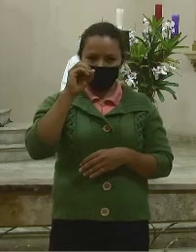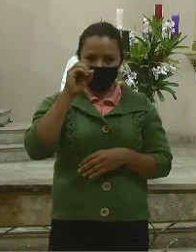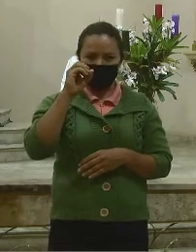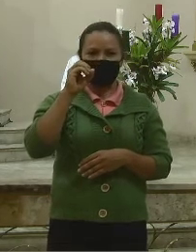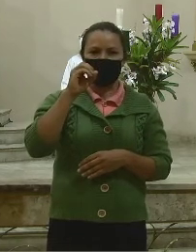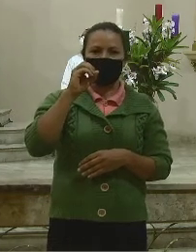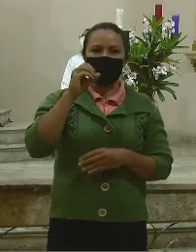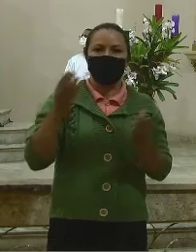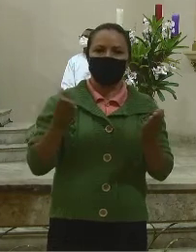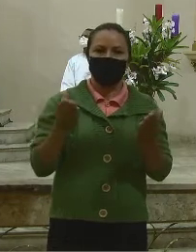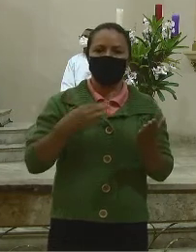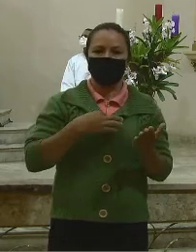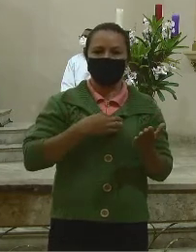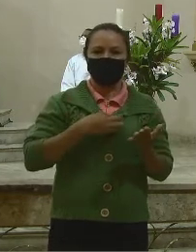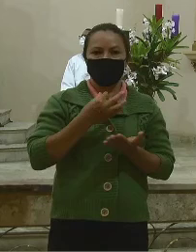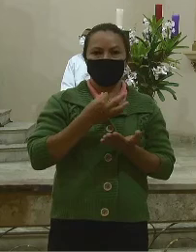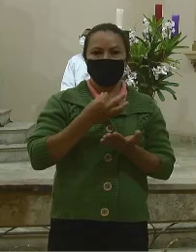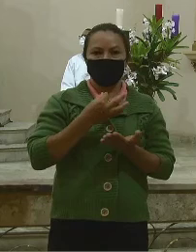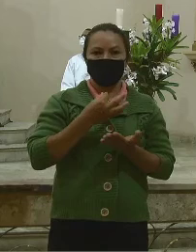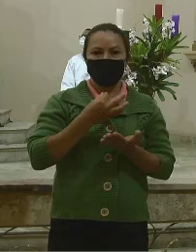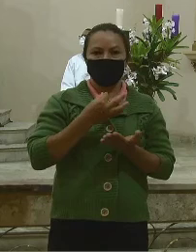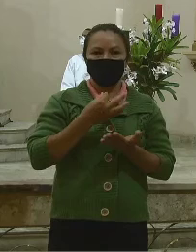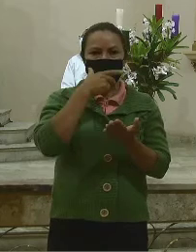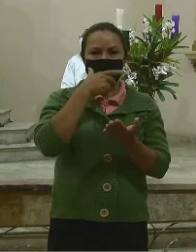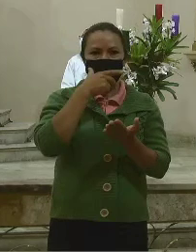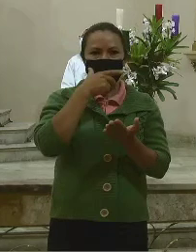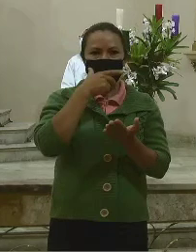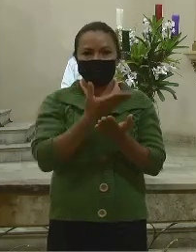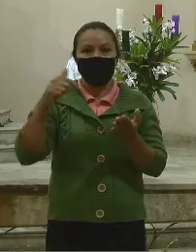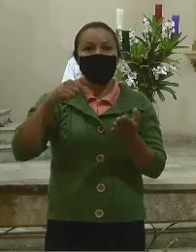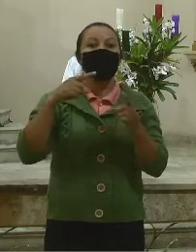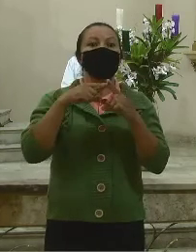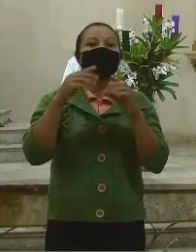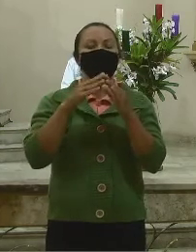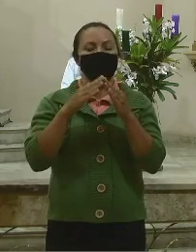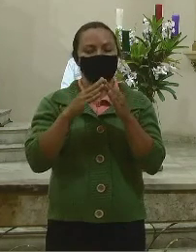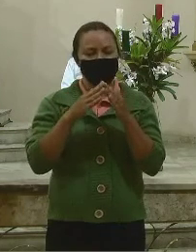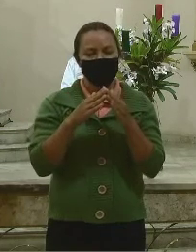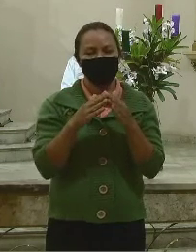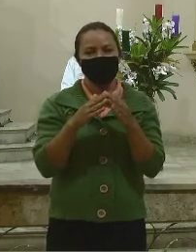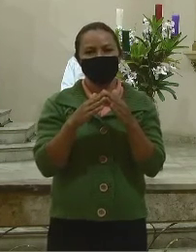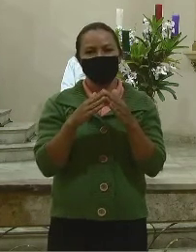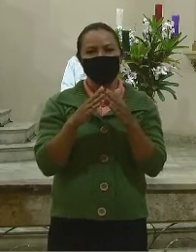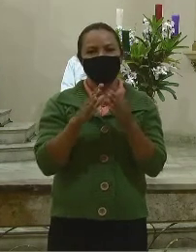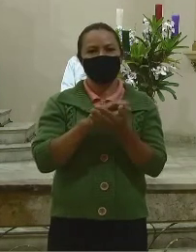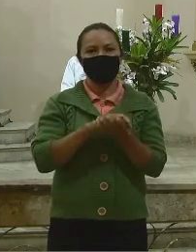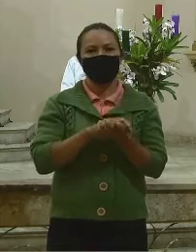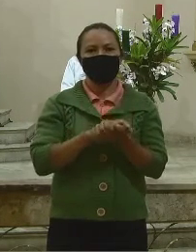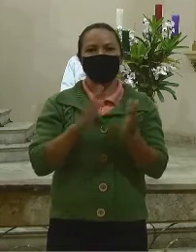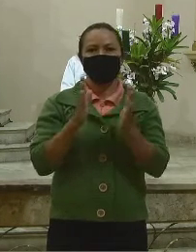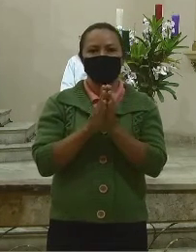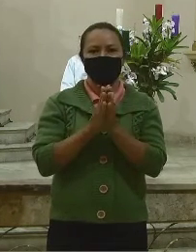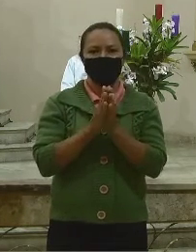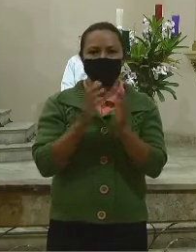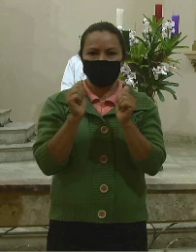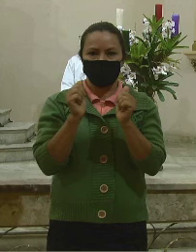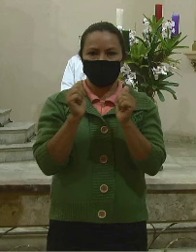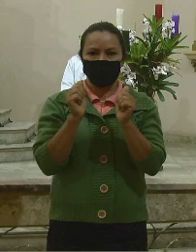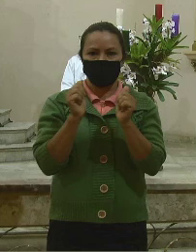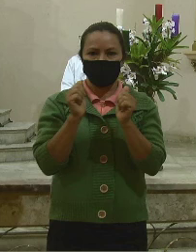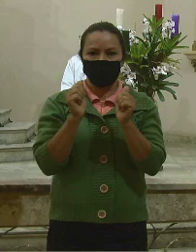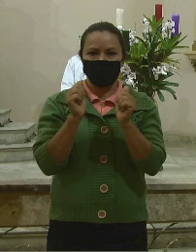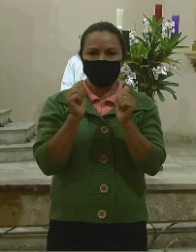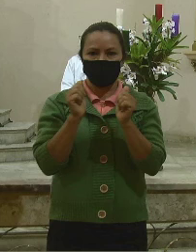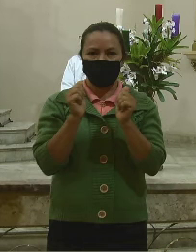Eucaristia, acólitos, irmãos presentes aqui no santuário e que rezam conosco através das